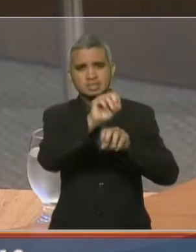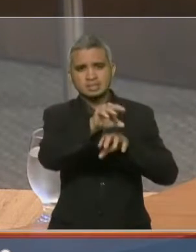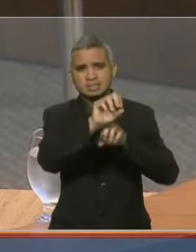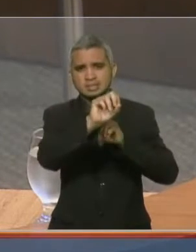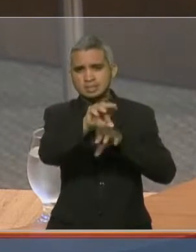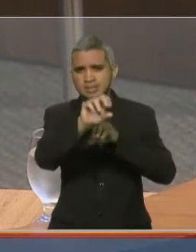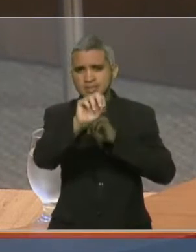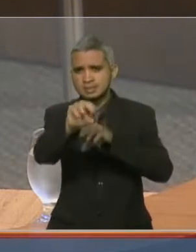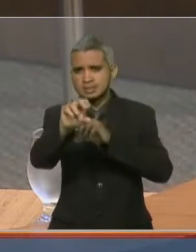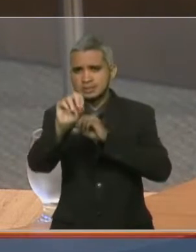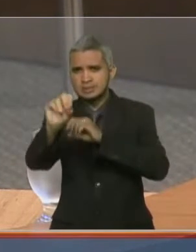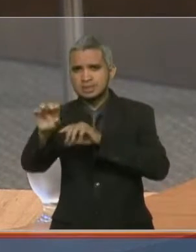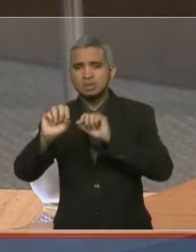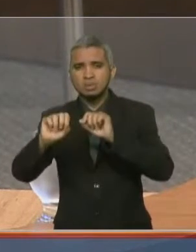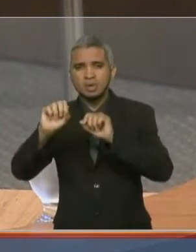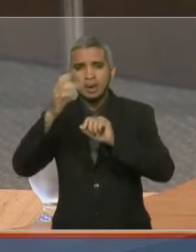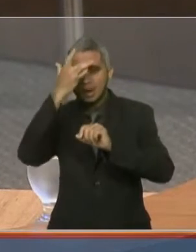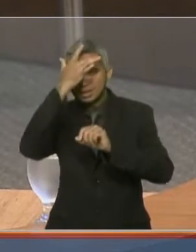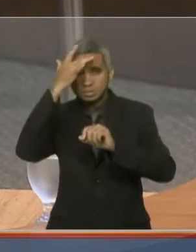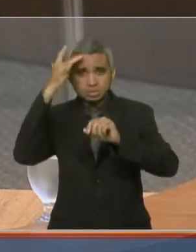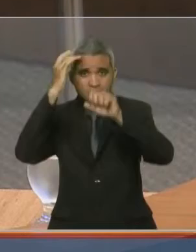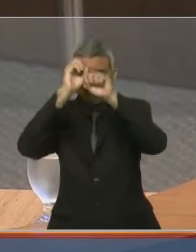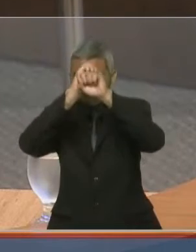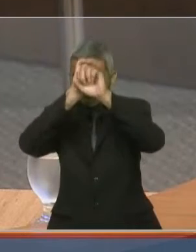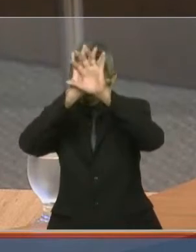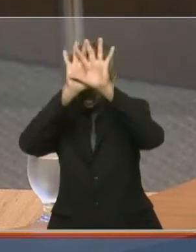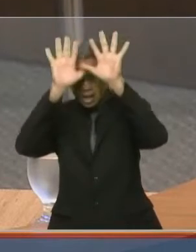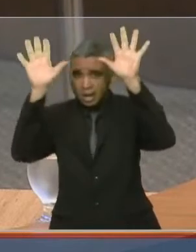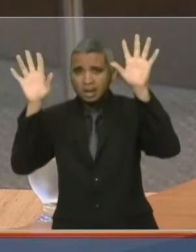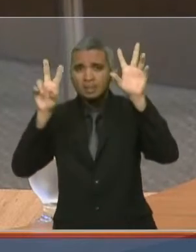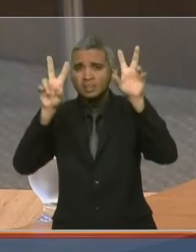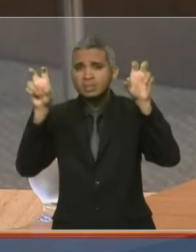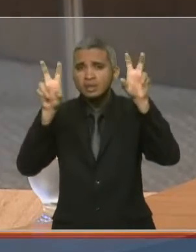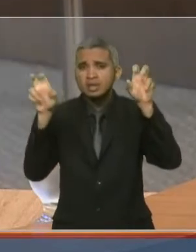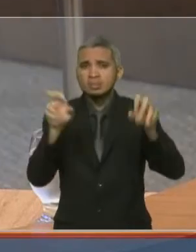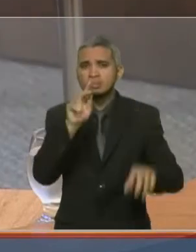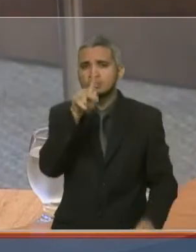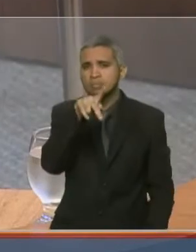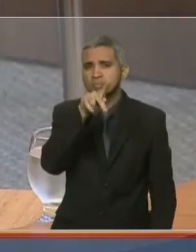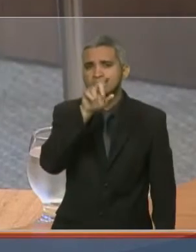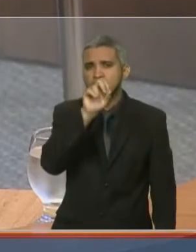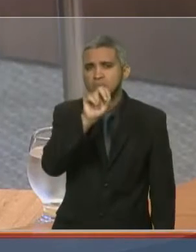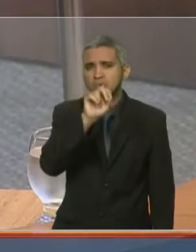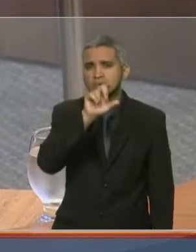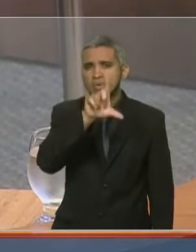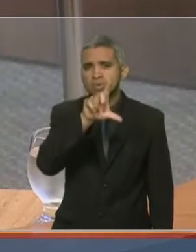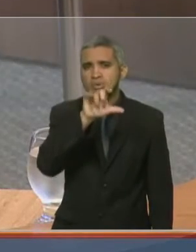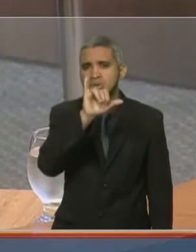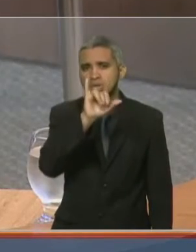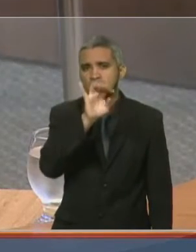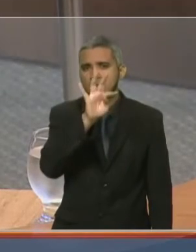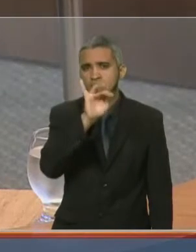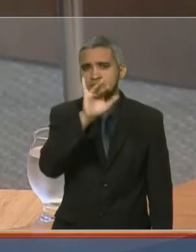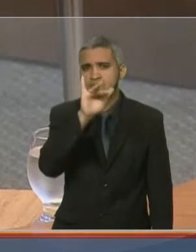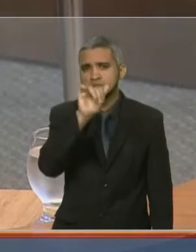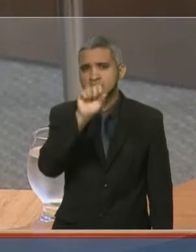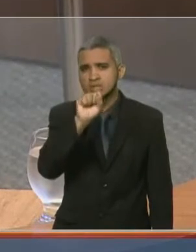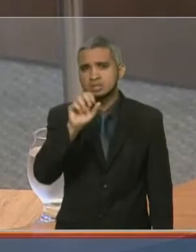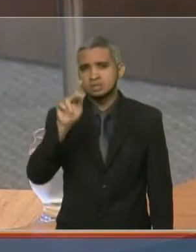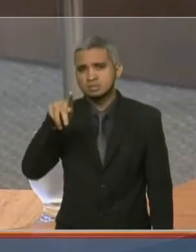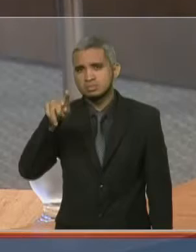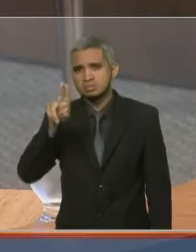o que são políticas públicas, para depois saber como reagir, como lutar por